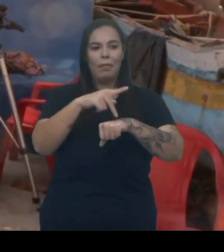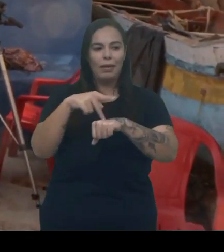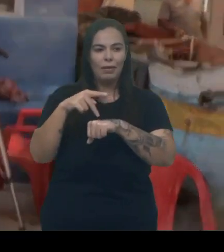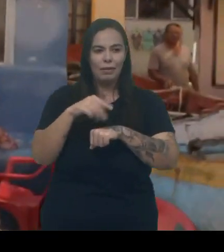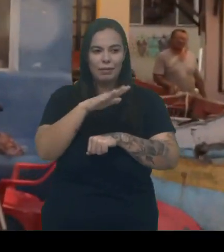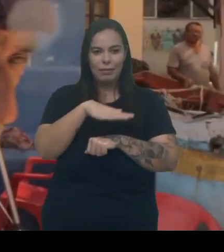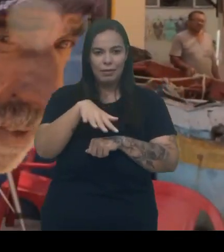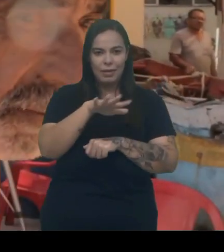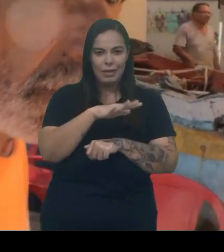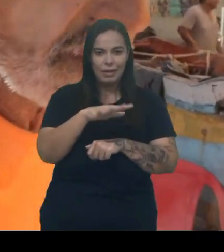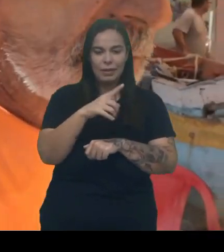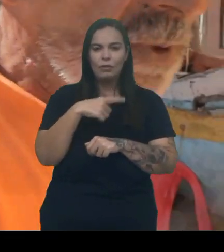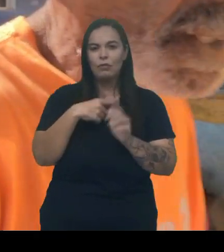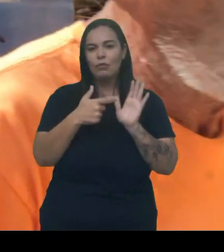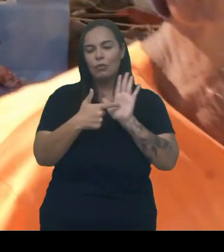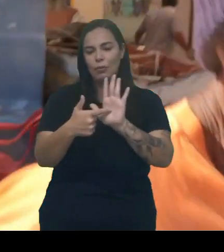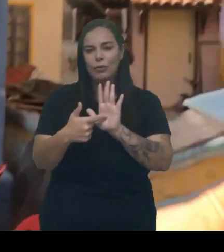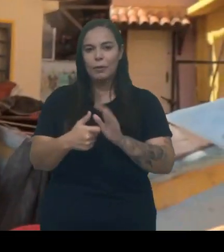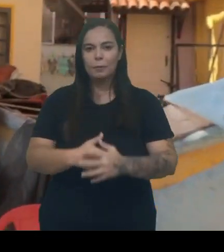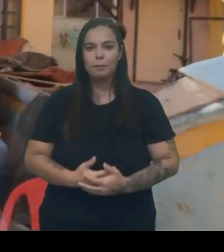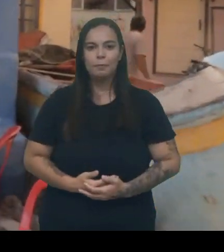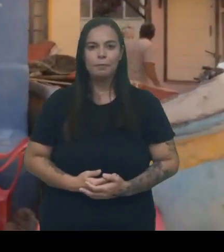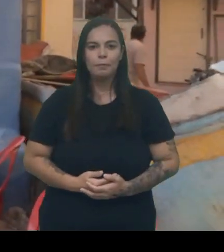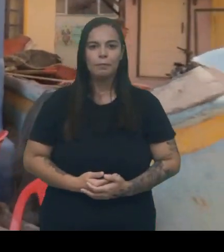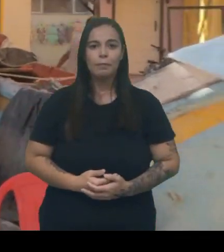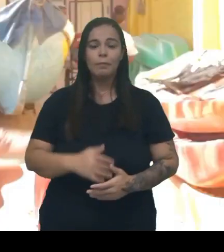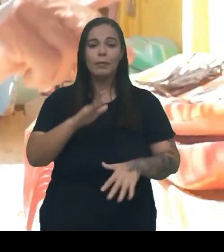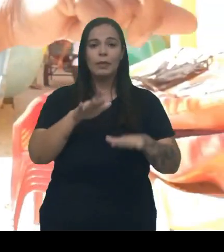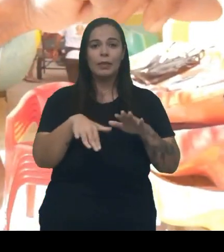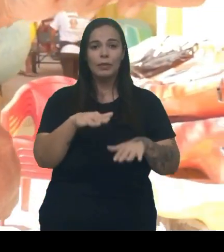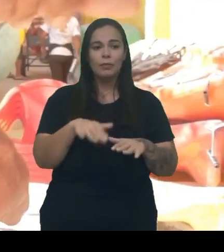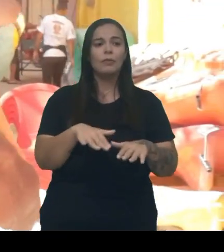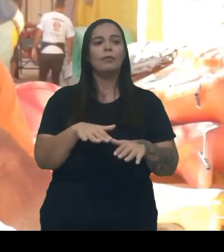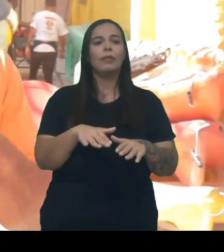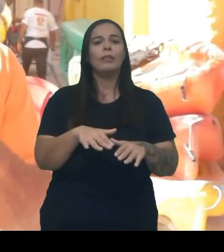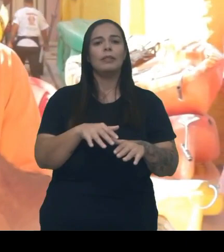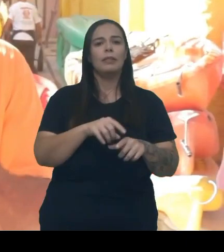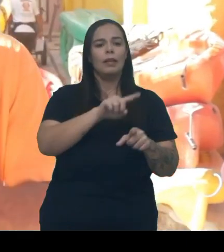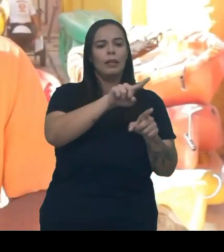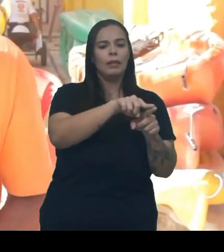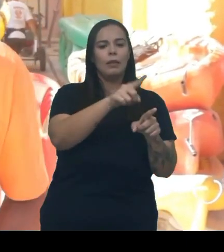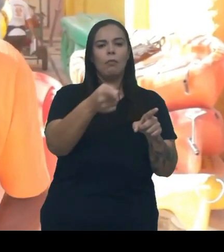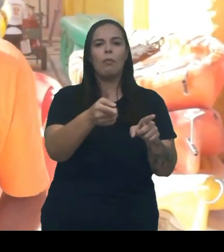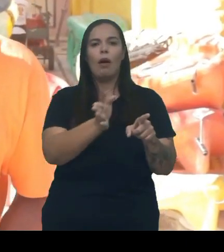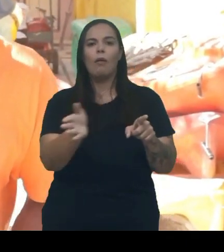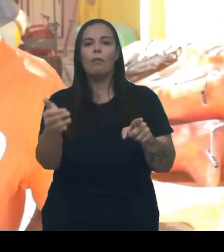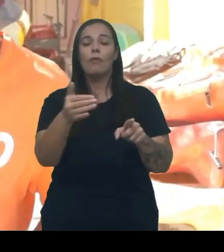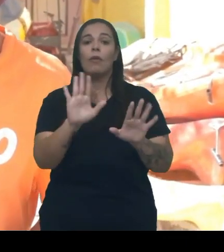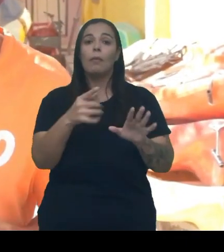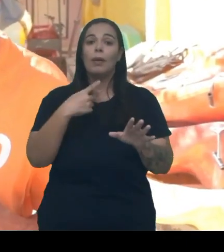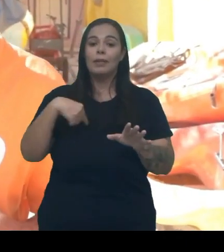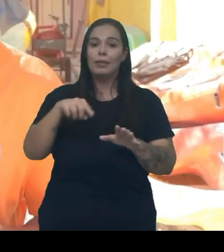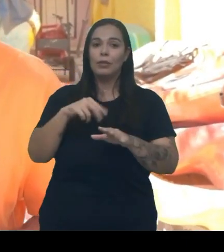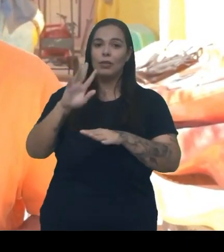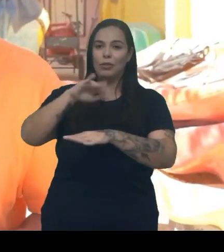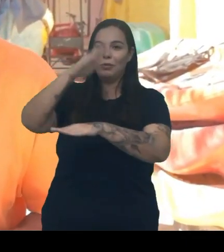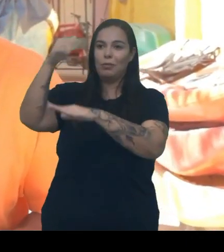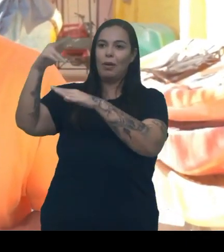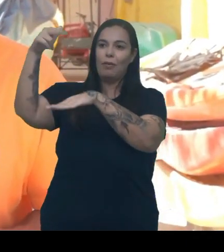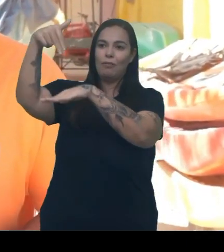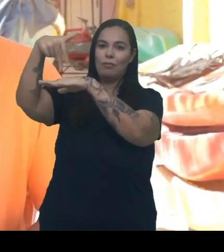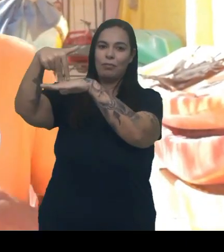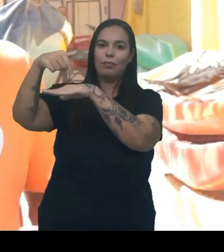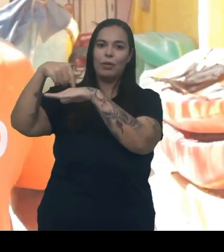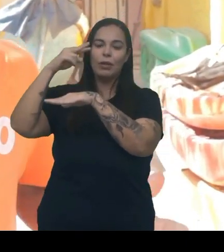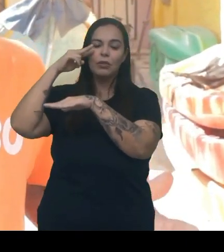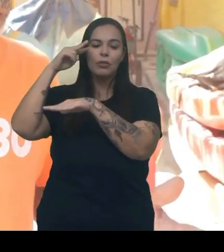pedras ali, como aqui que eu vou te mostrar. Uma vez ela atravessava aqui, ia por fora, e a gente vigiava ali onde é os